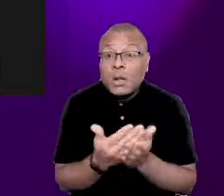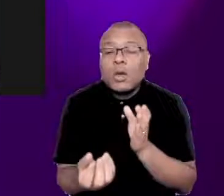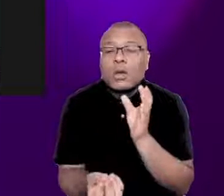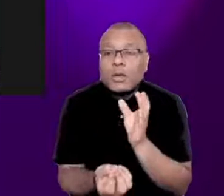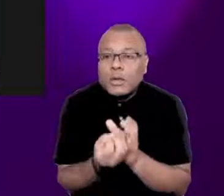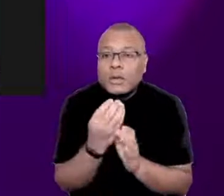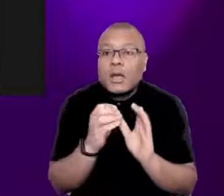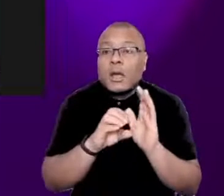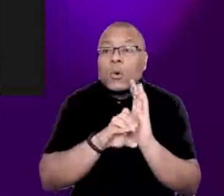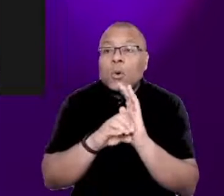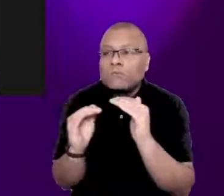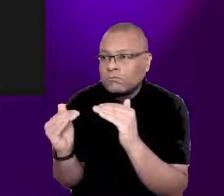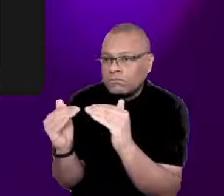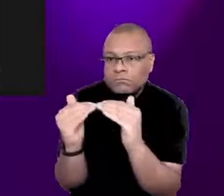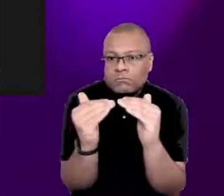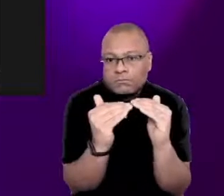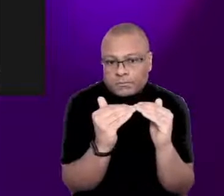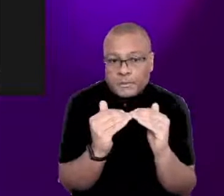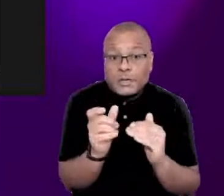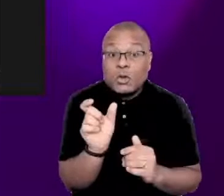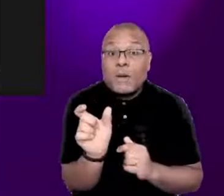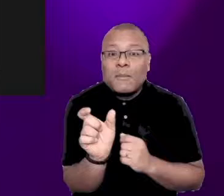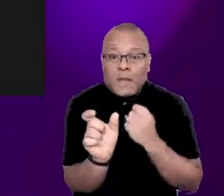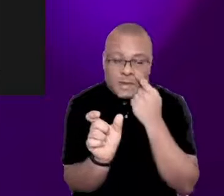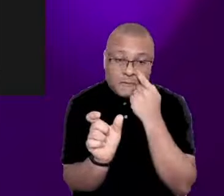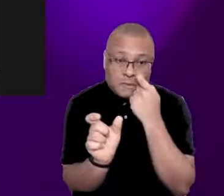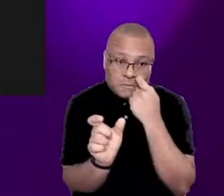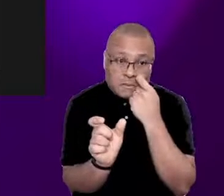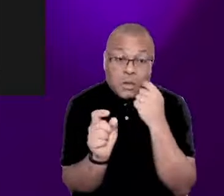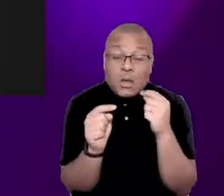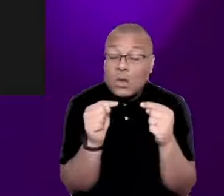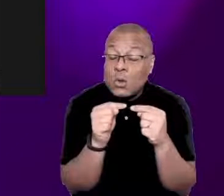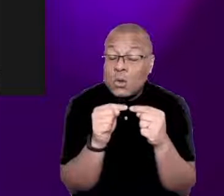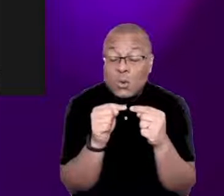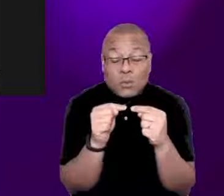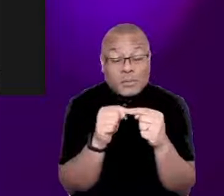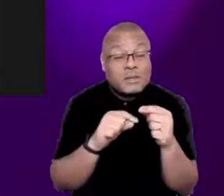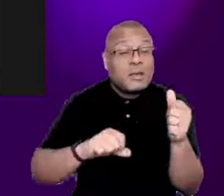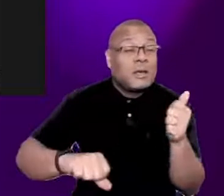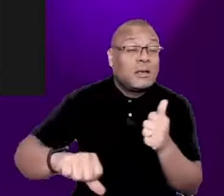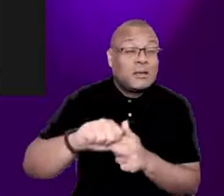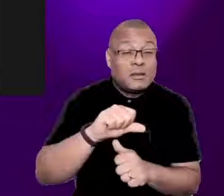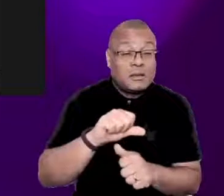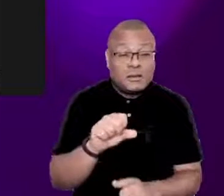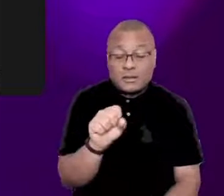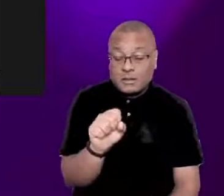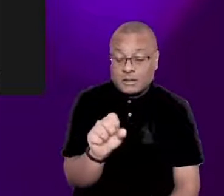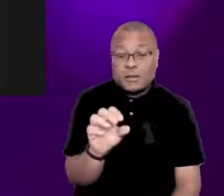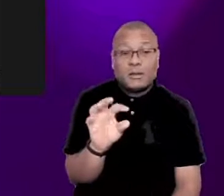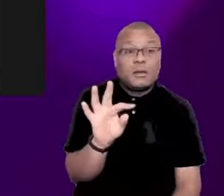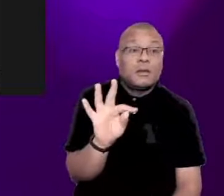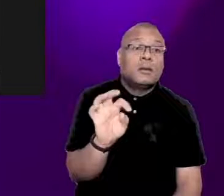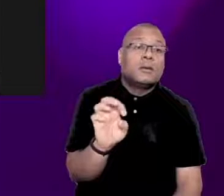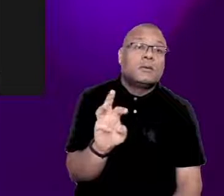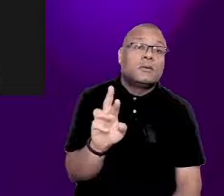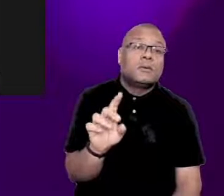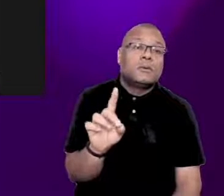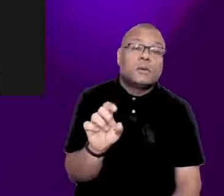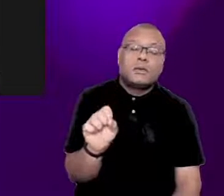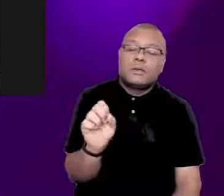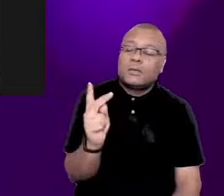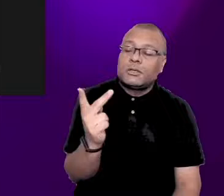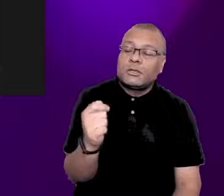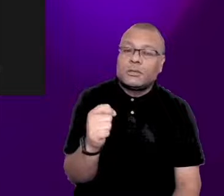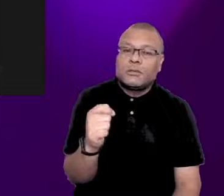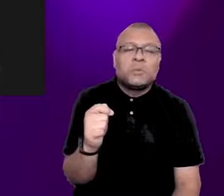um consenso. E aí tem uma palavrinha lá que eu acho que fala muito com essa transformação, que é stewardship, que é